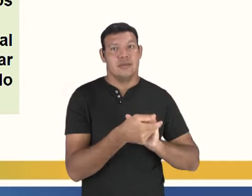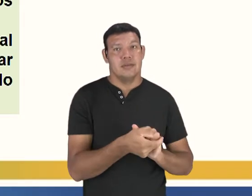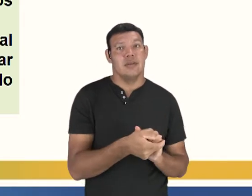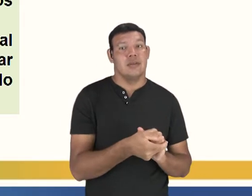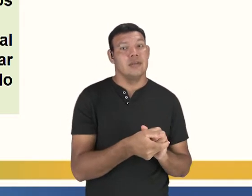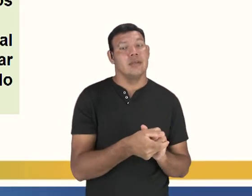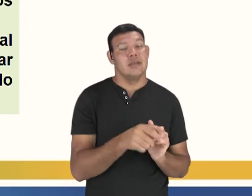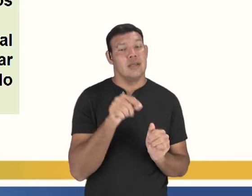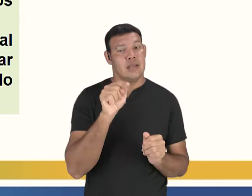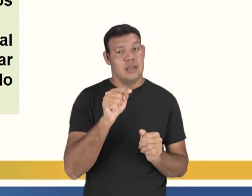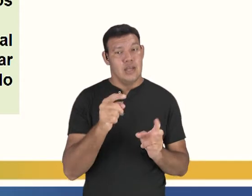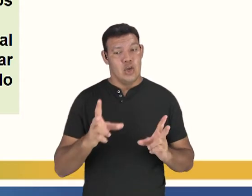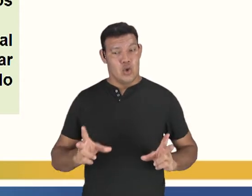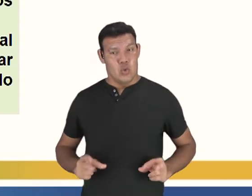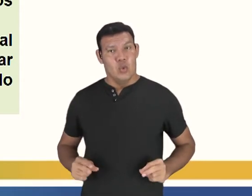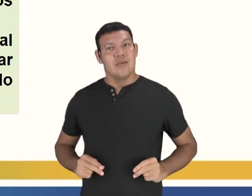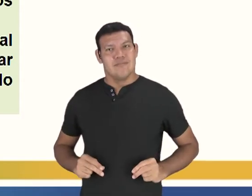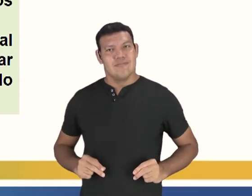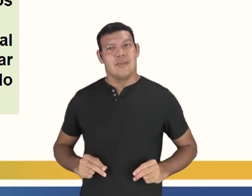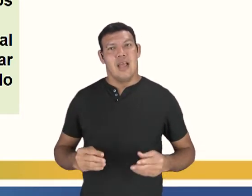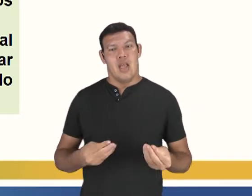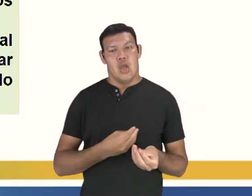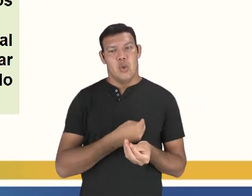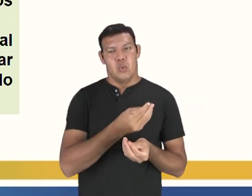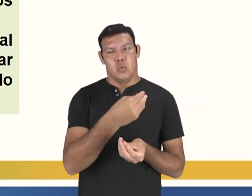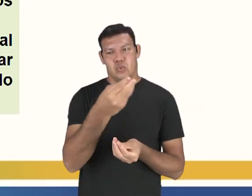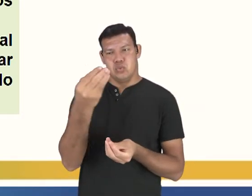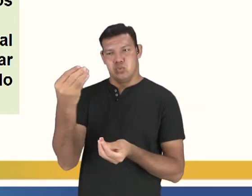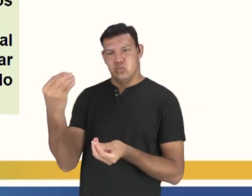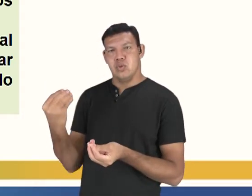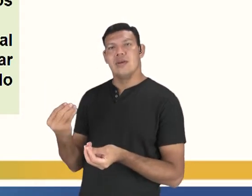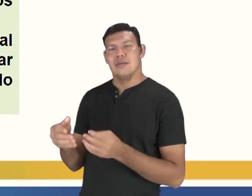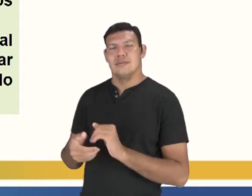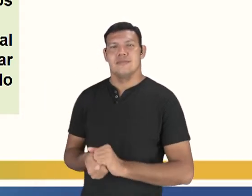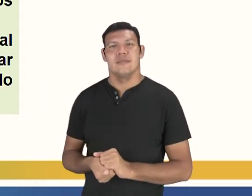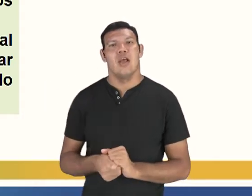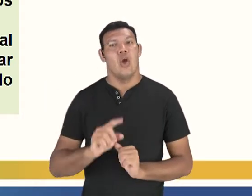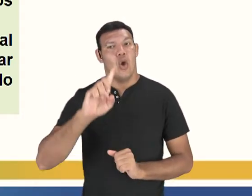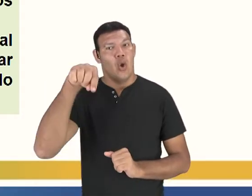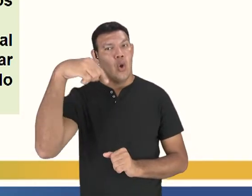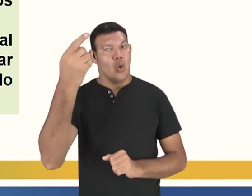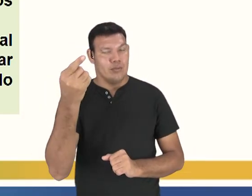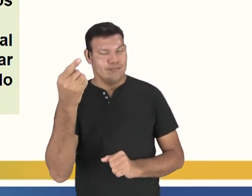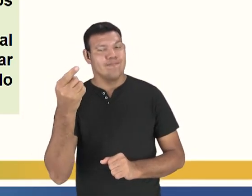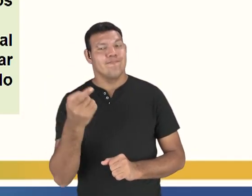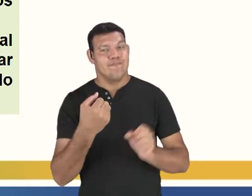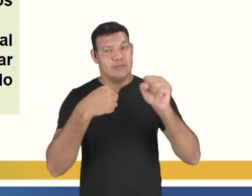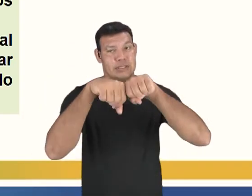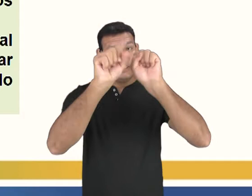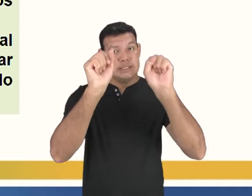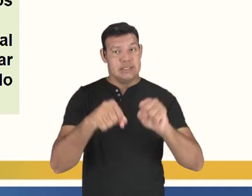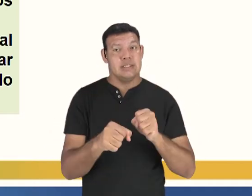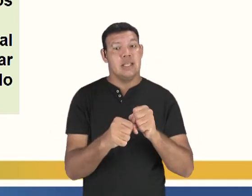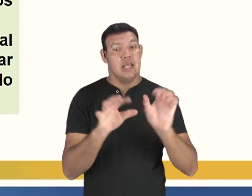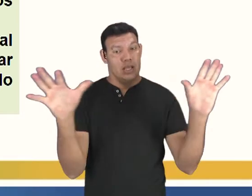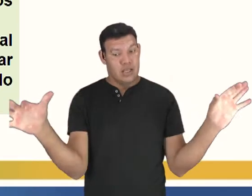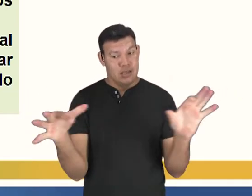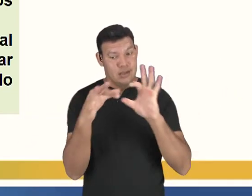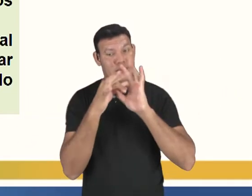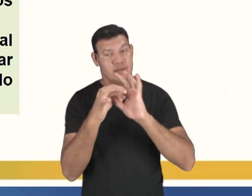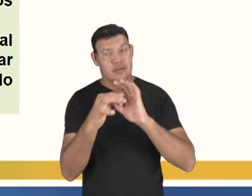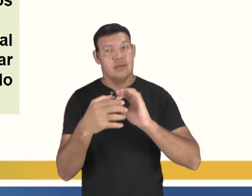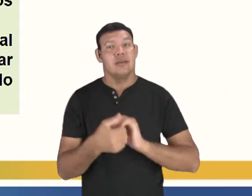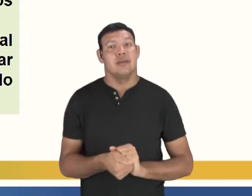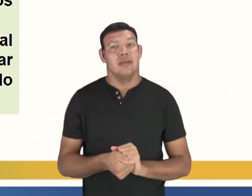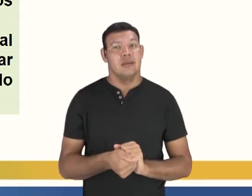resultado dos alimentos, ele tem que ser distribuído, né? E aí entra outro sistema que trabalha em conjunto com o sistema digestivo, que faz esse